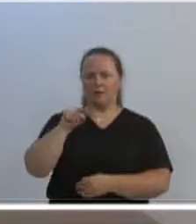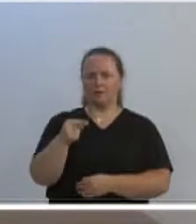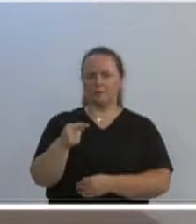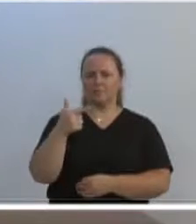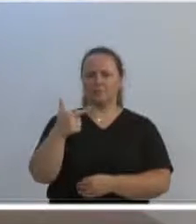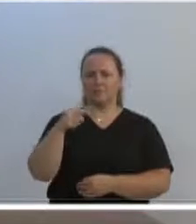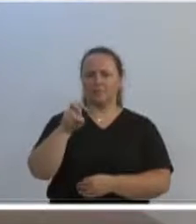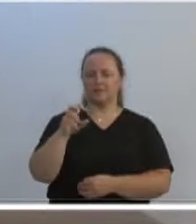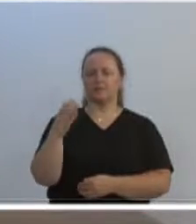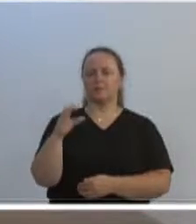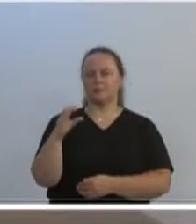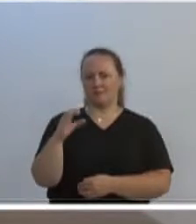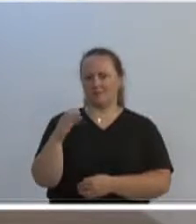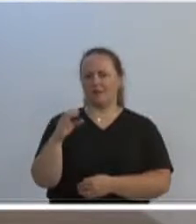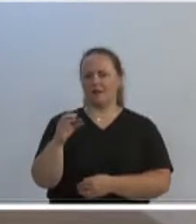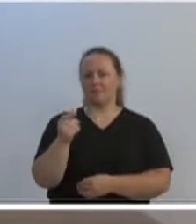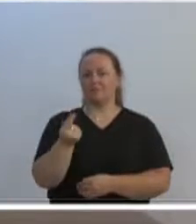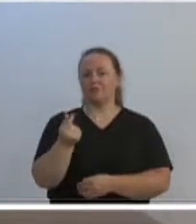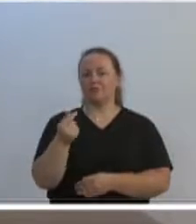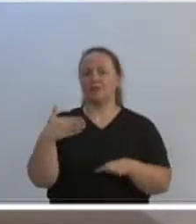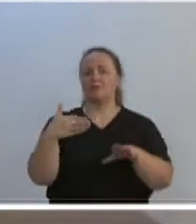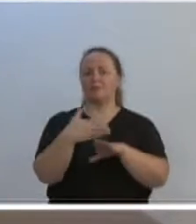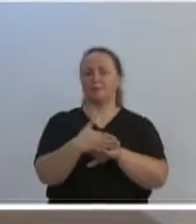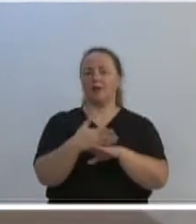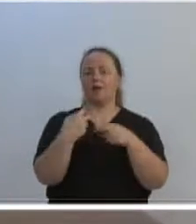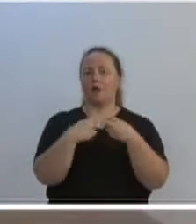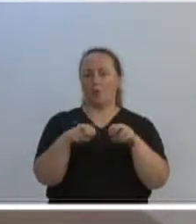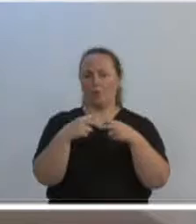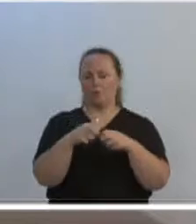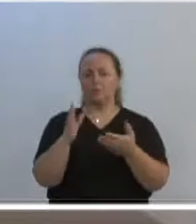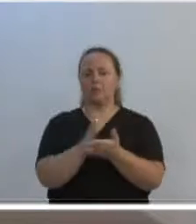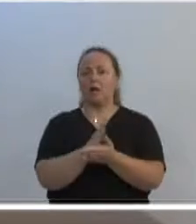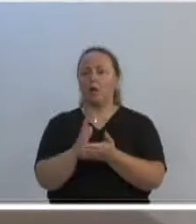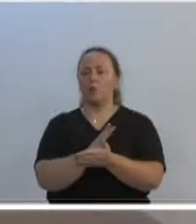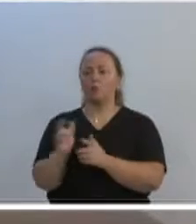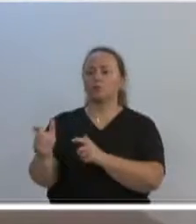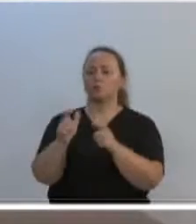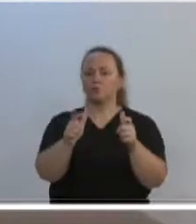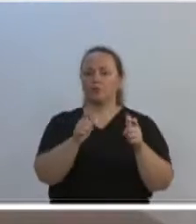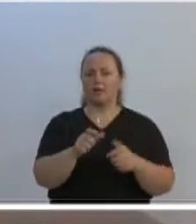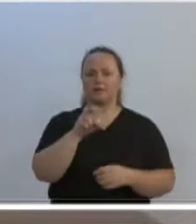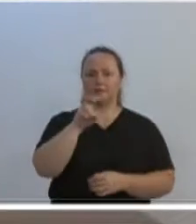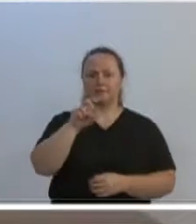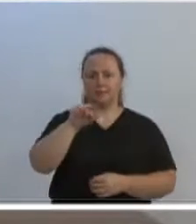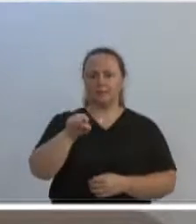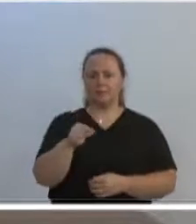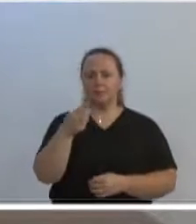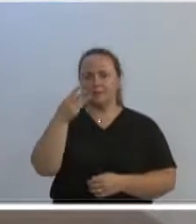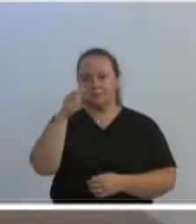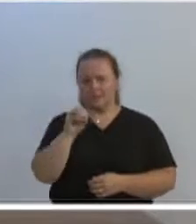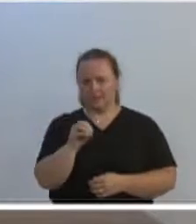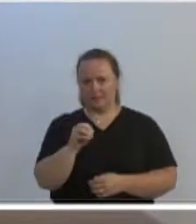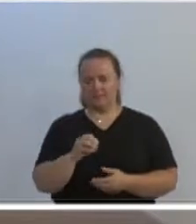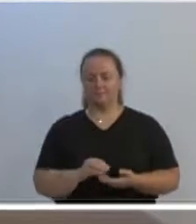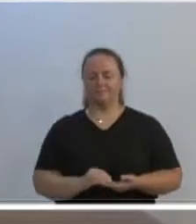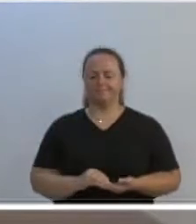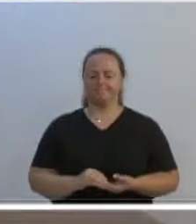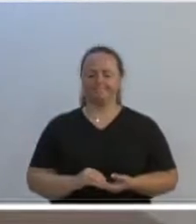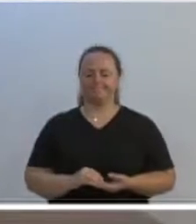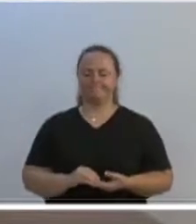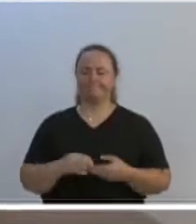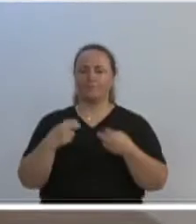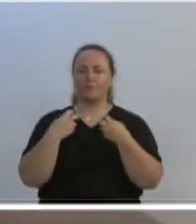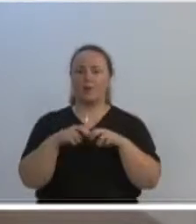4,25, em alguns trechos, R$ 5,30. R$ 5,30.